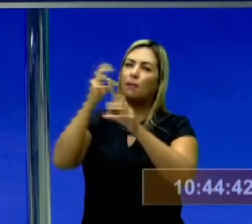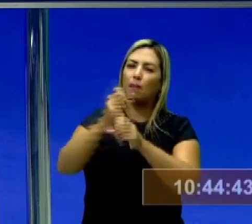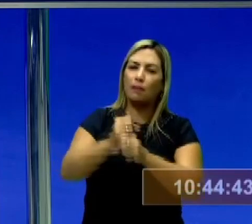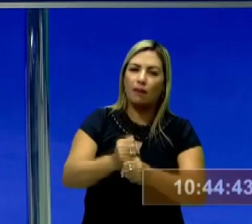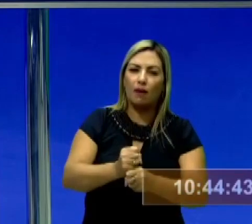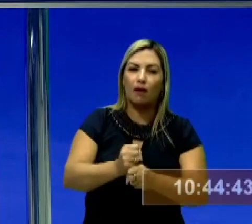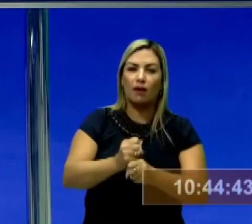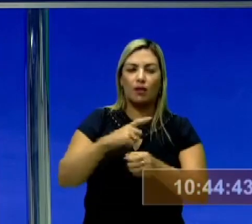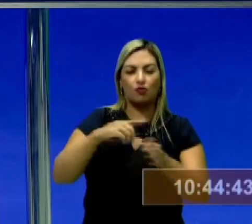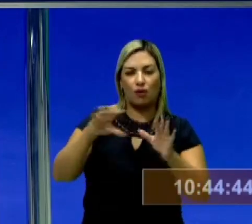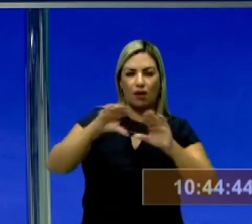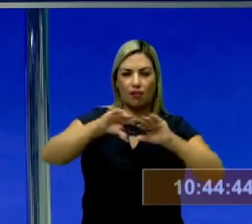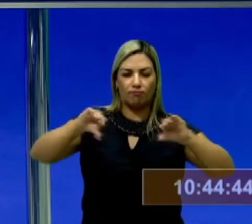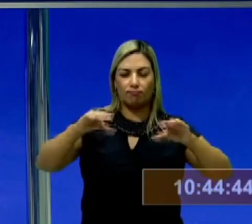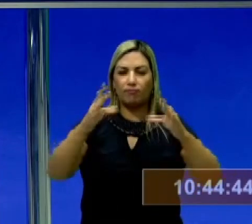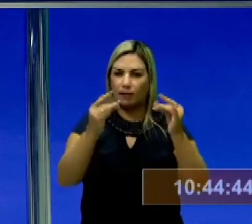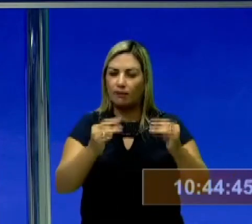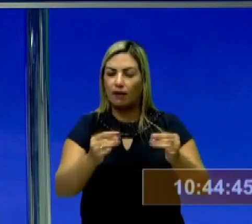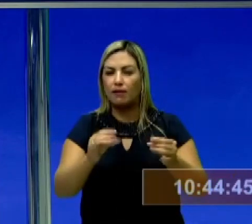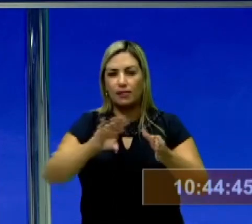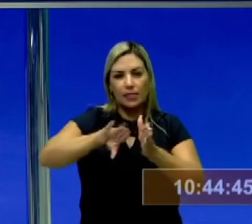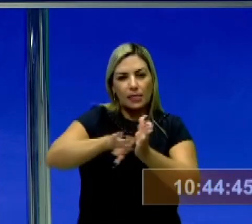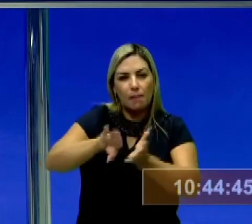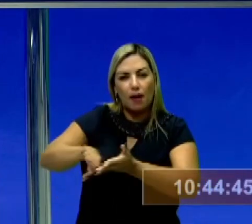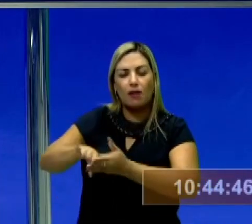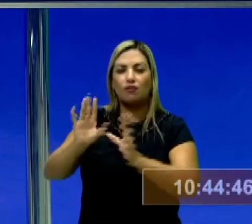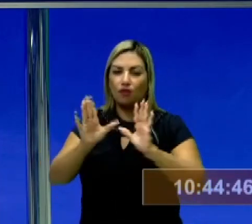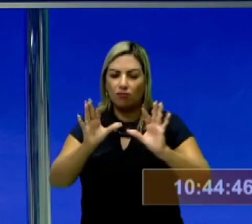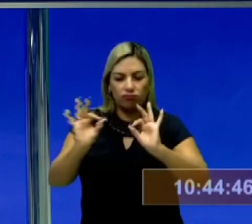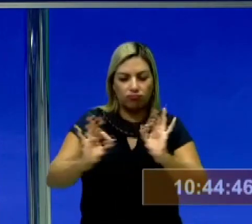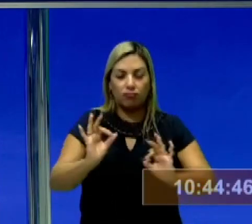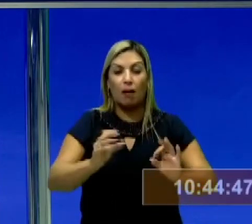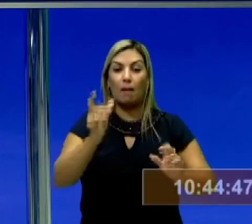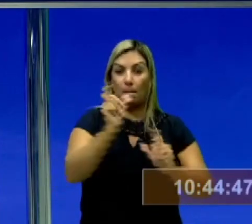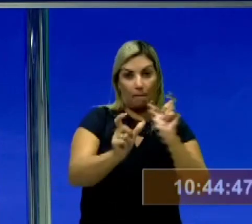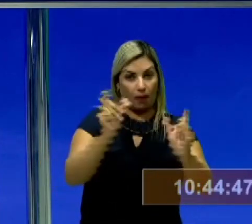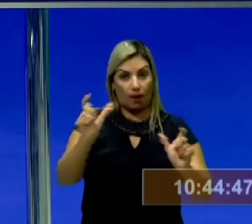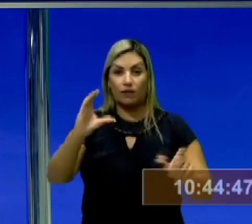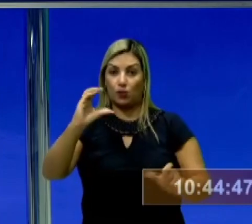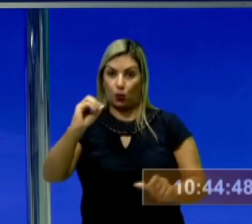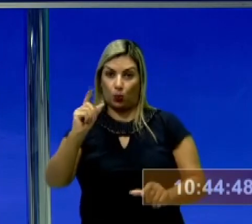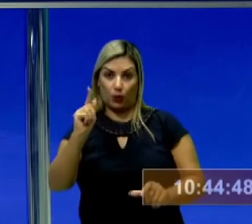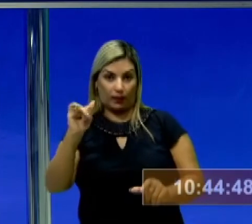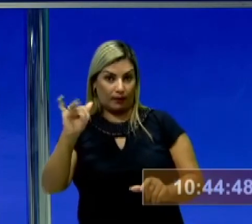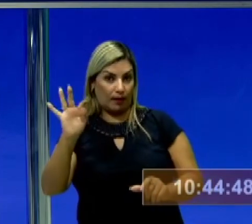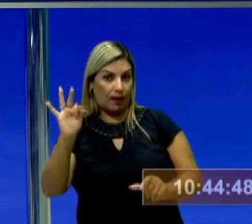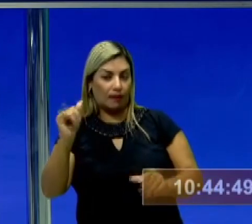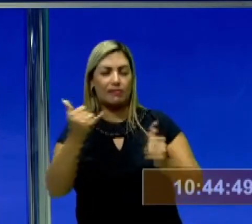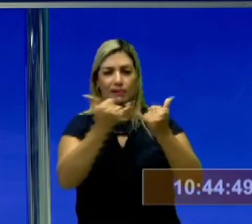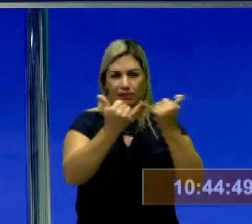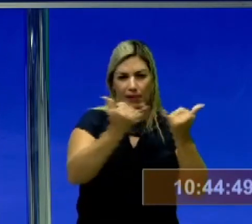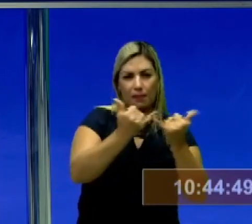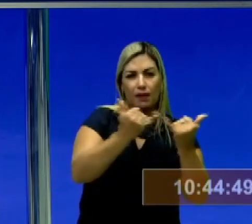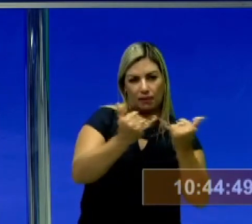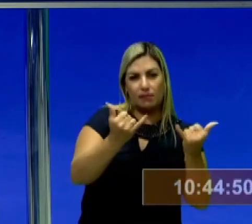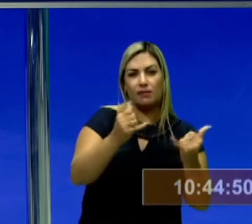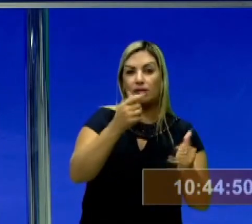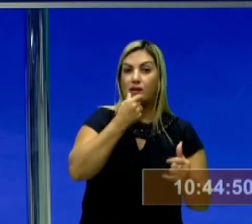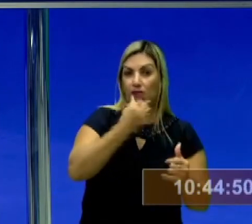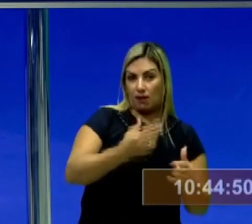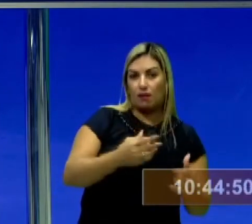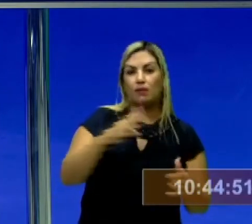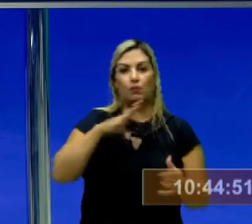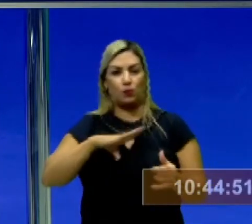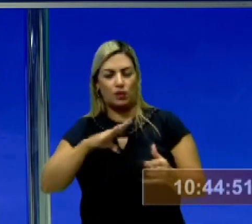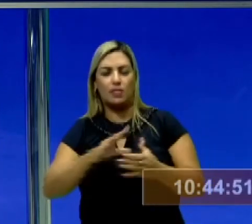ver aqui que eu já separei mais ou menos. A gente vai ver o quê? As palavras cognatas, que são aquelas palavras que se parecem com o inglês. Aqueles